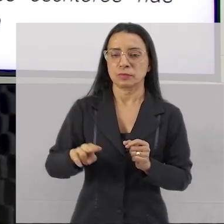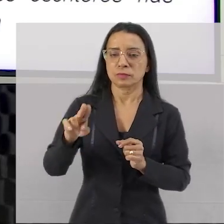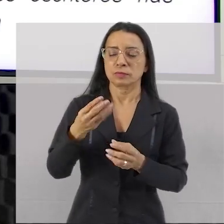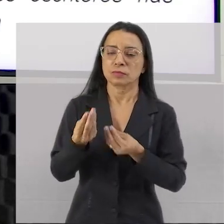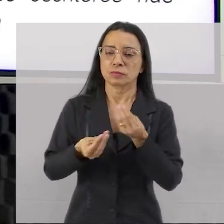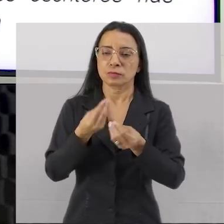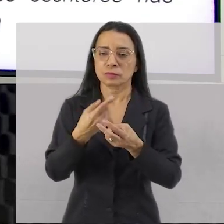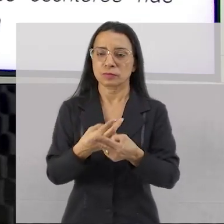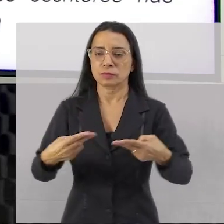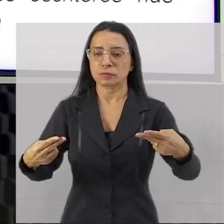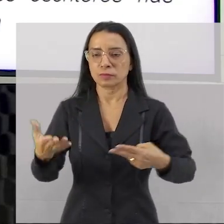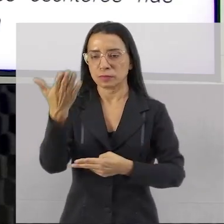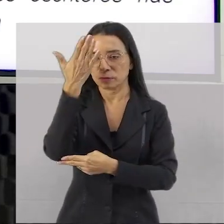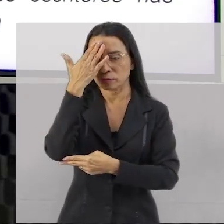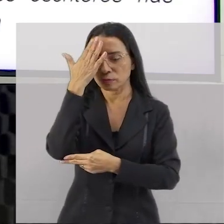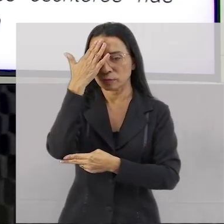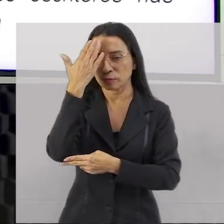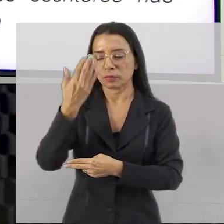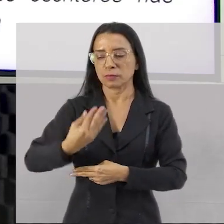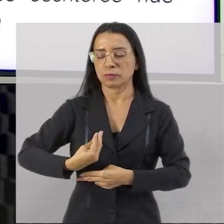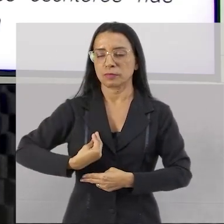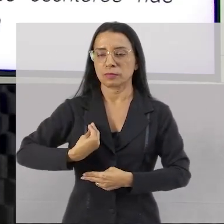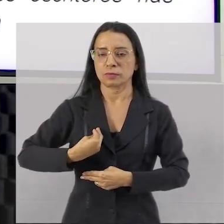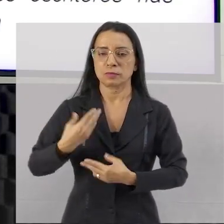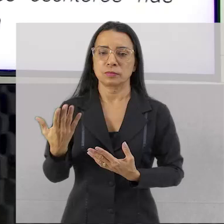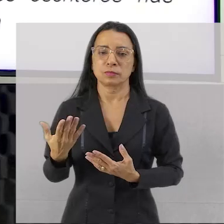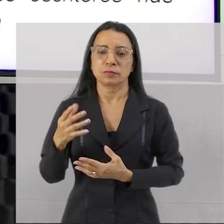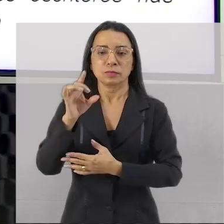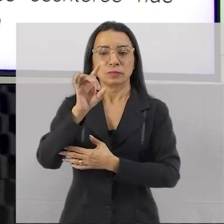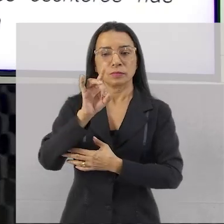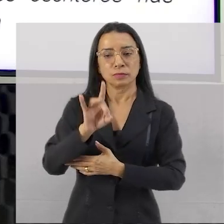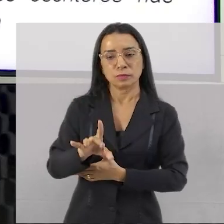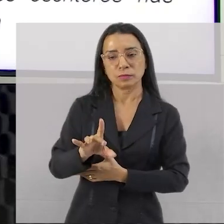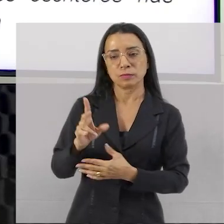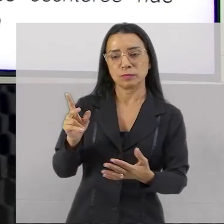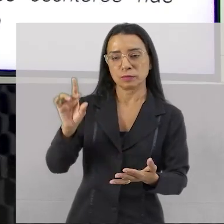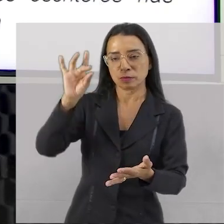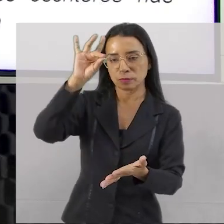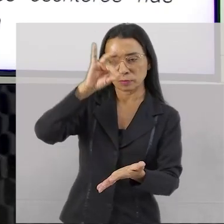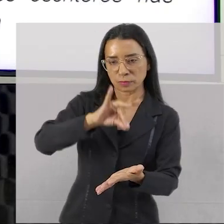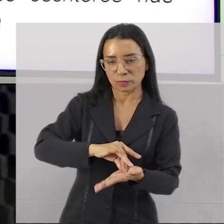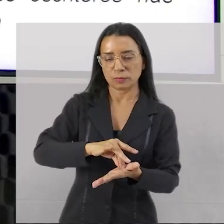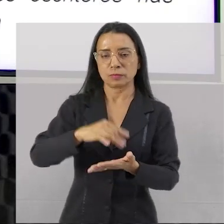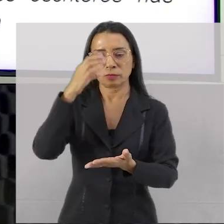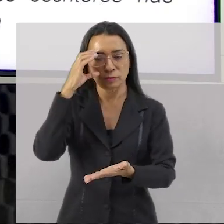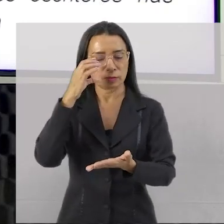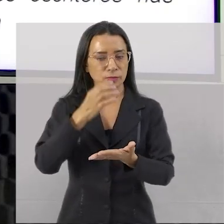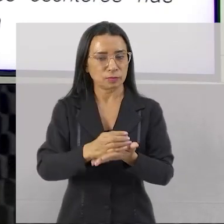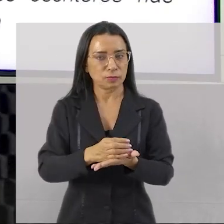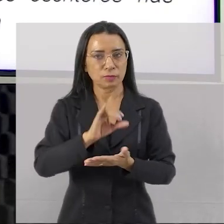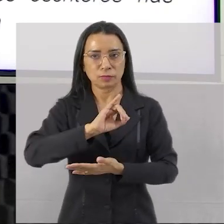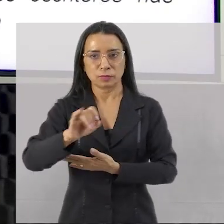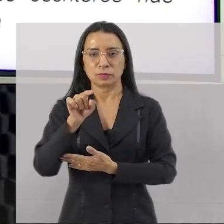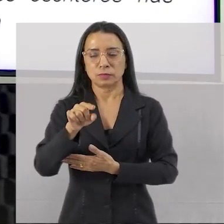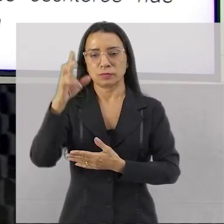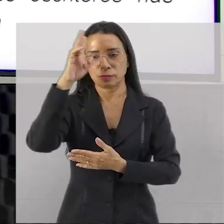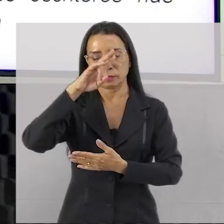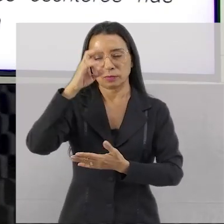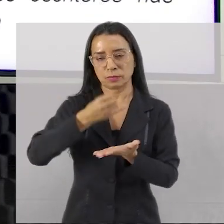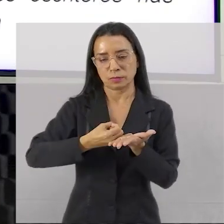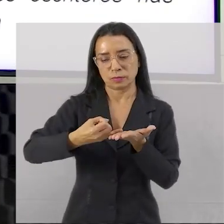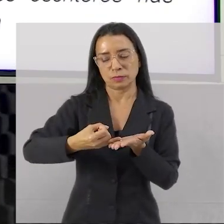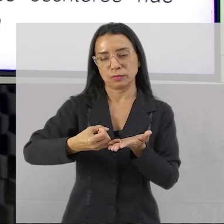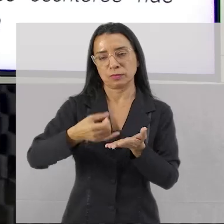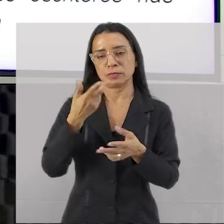como mecanismo para compreender a realidade. Aqui ele está só reafirmando a tese. Porque se você lembrar, lá na introdução